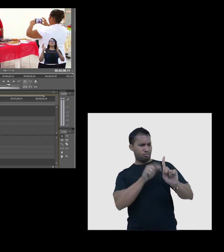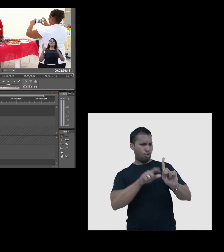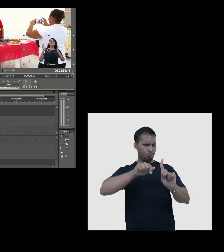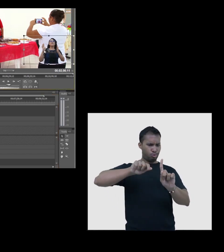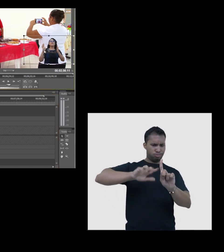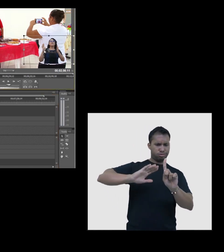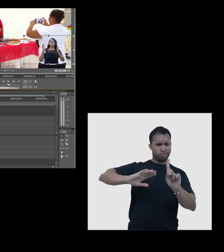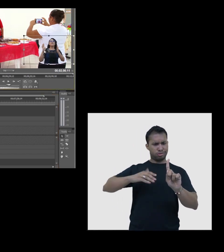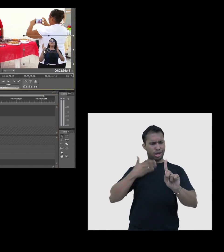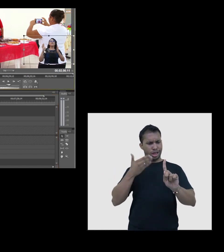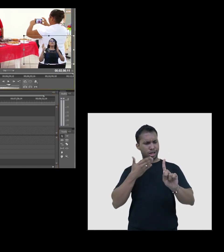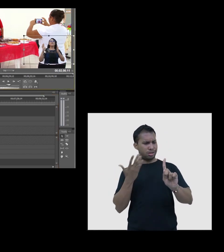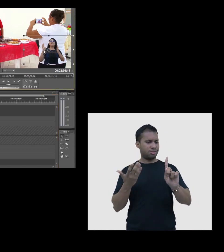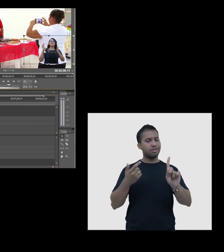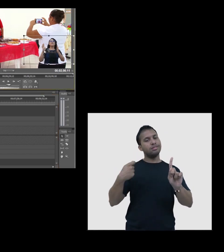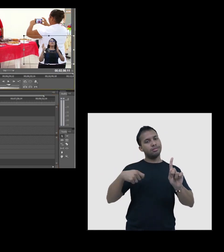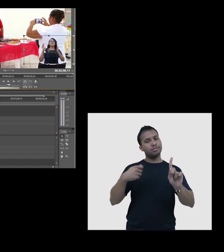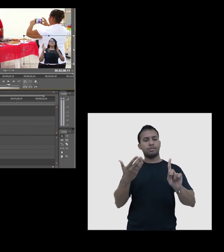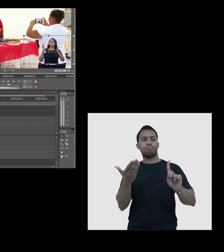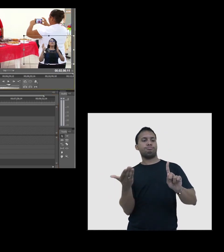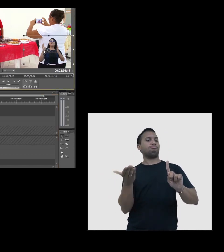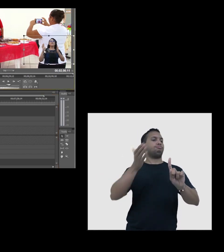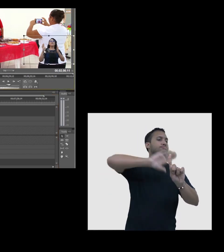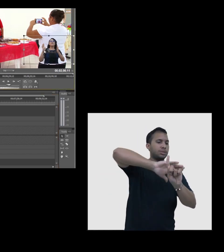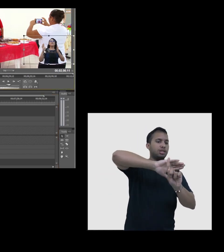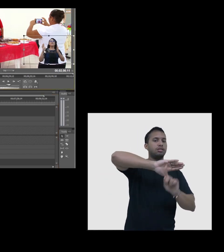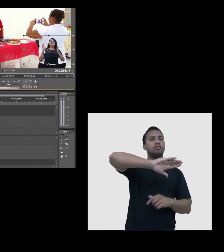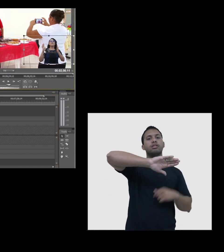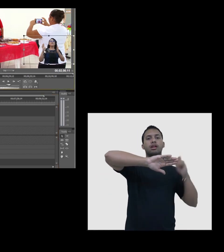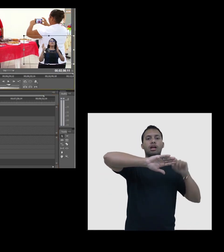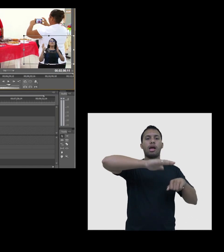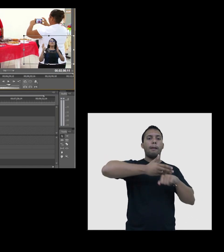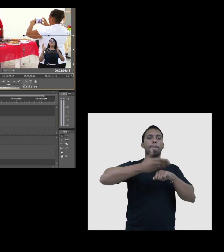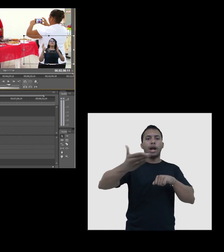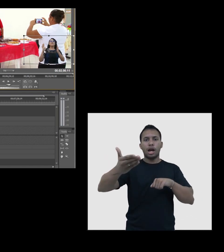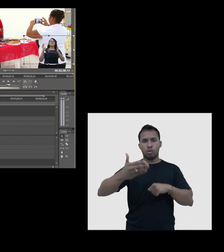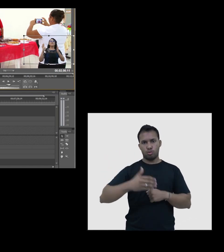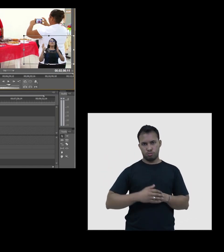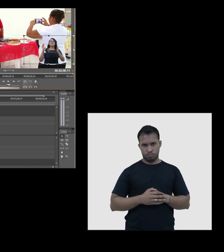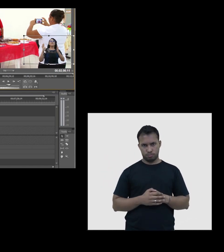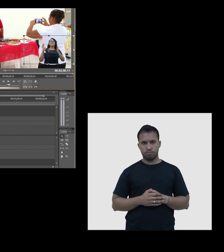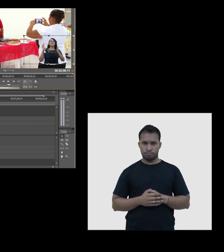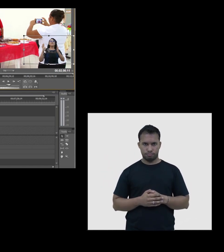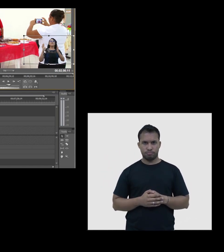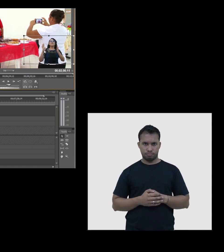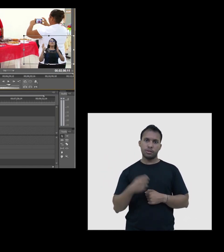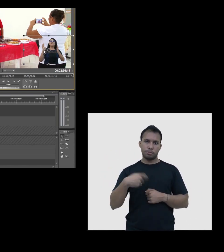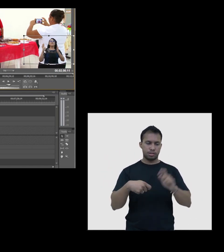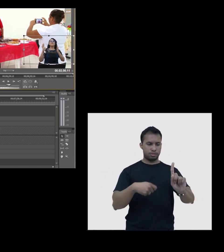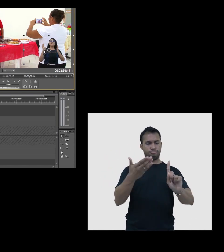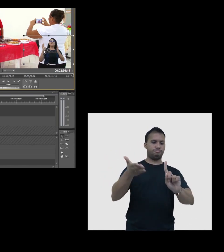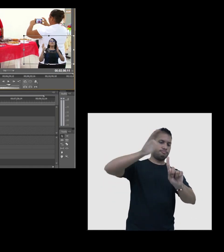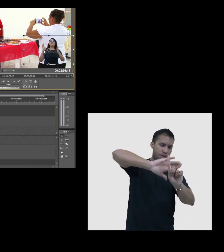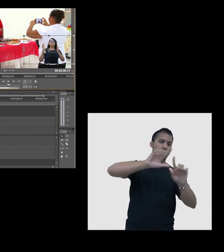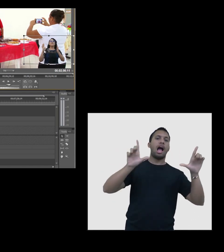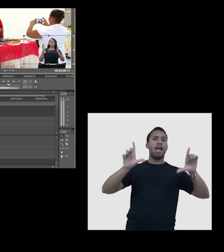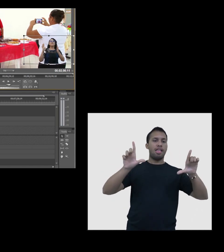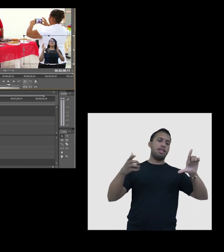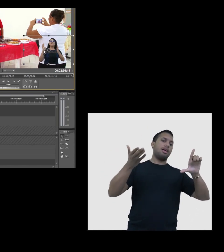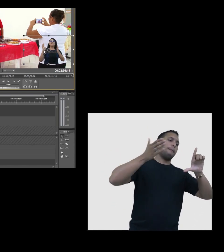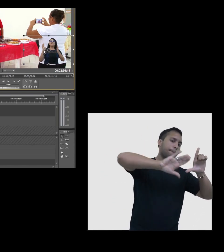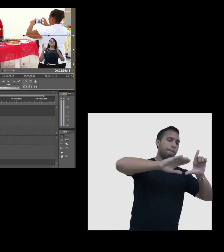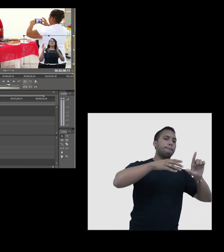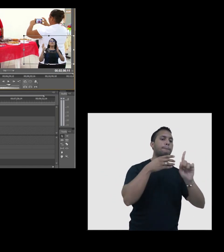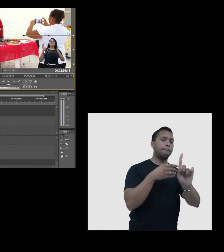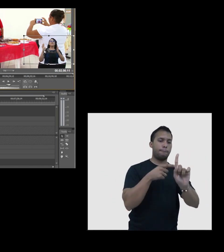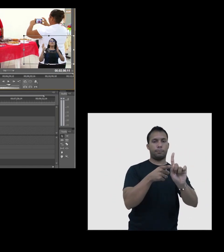na imagem, então a gente vai colocar um quadro, uma camada com um quadro entre o intérprete e entre esse vídeo base, né?